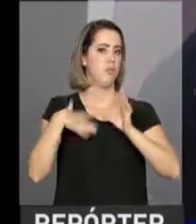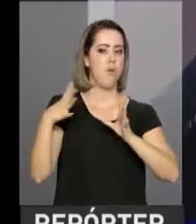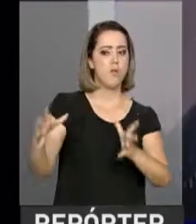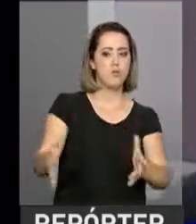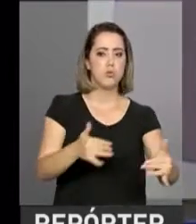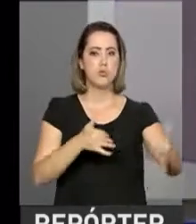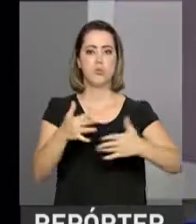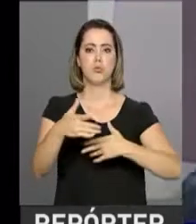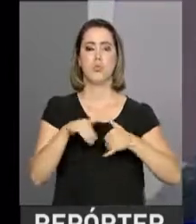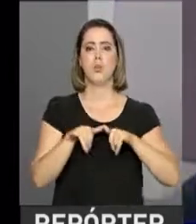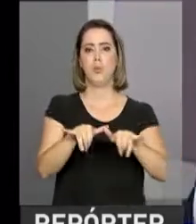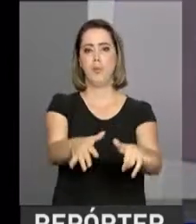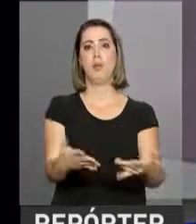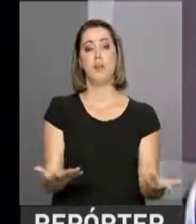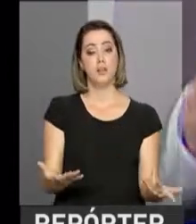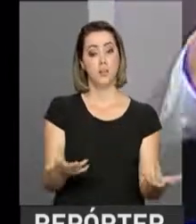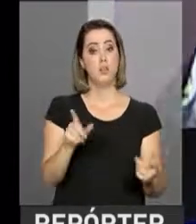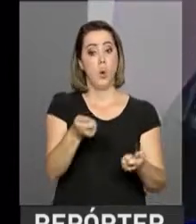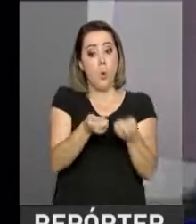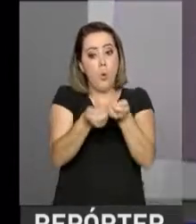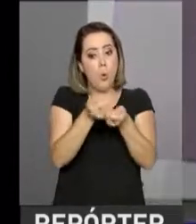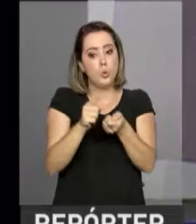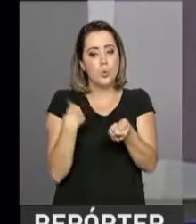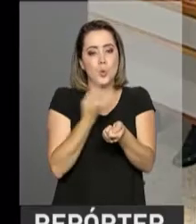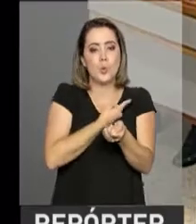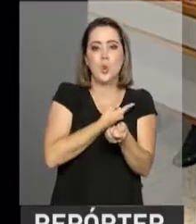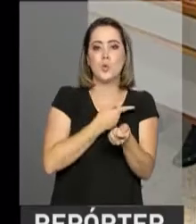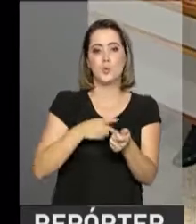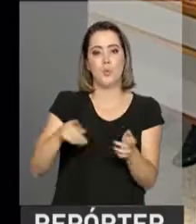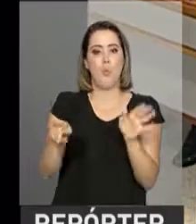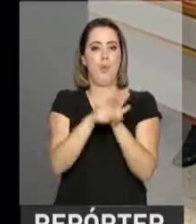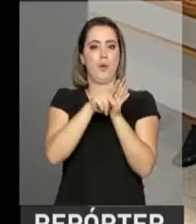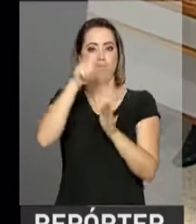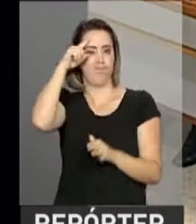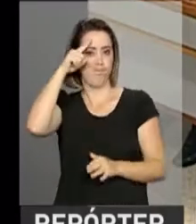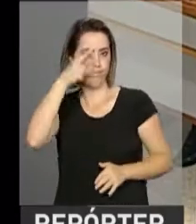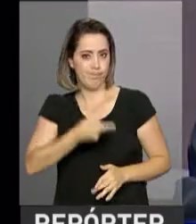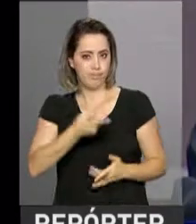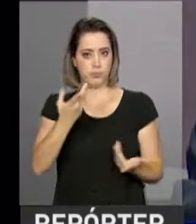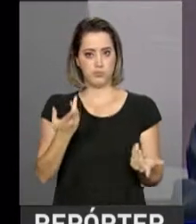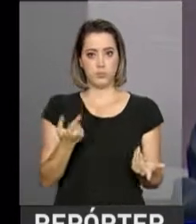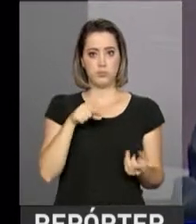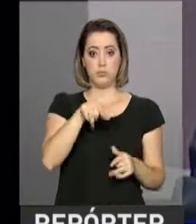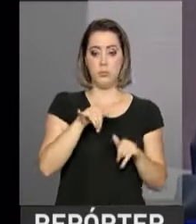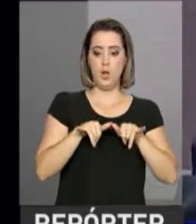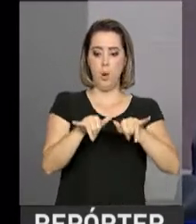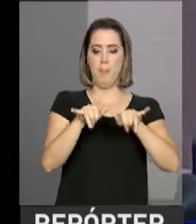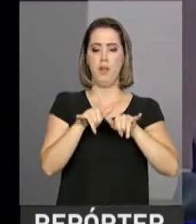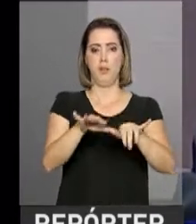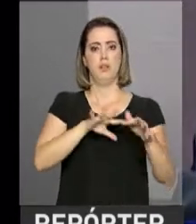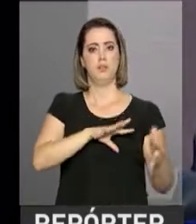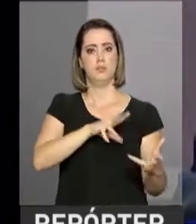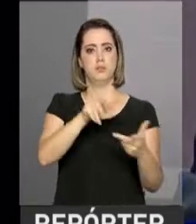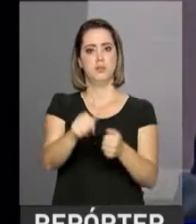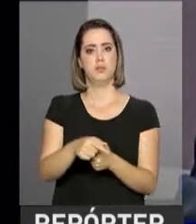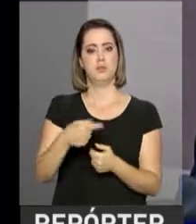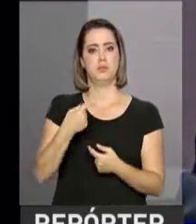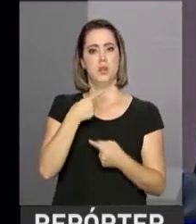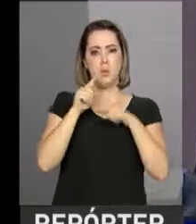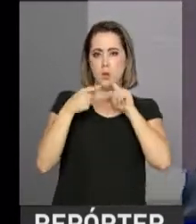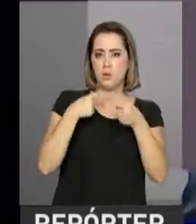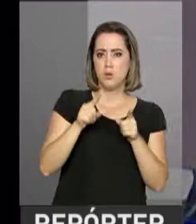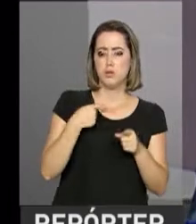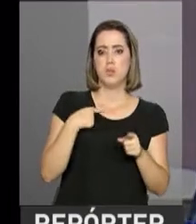produtos do mercado, quer dizer, é um controle que está sob o nosso comando. O ministro reafirmou que a reação do mercado internacional às denúncias de